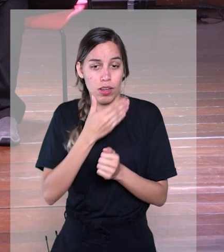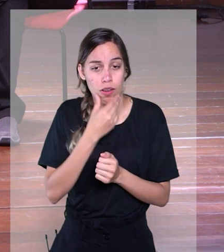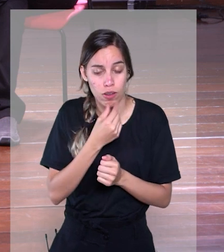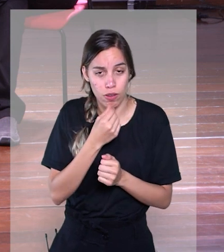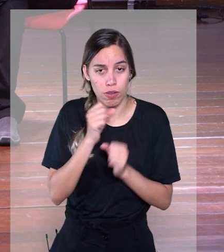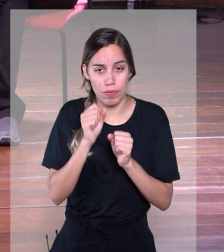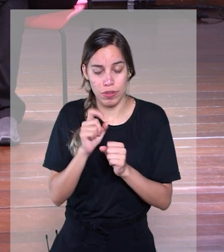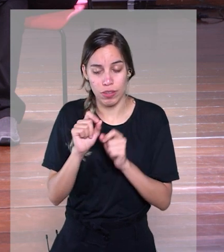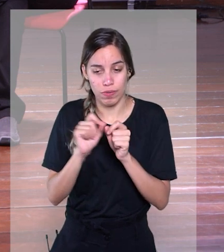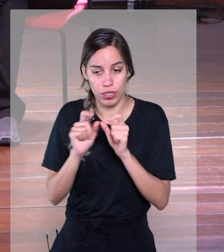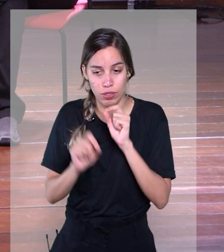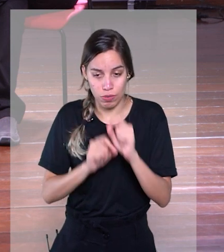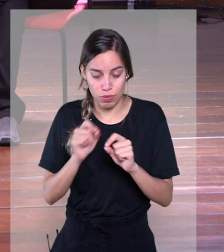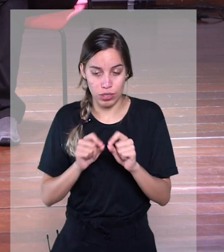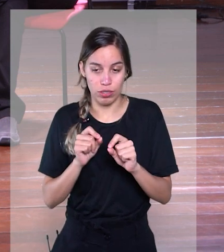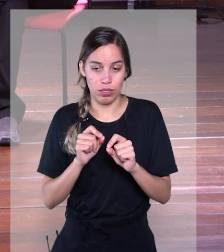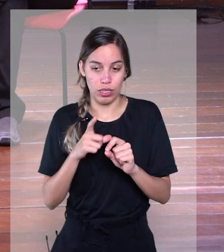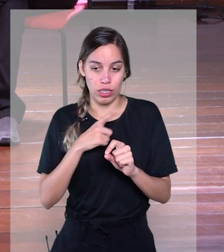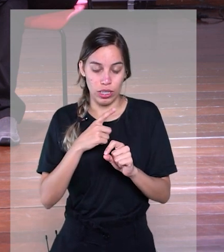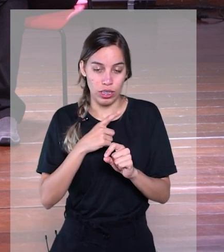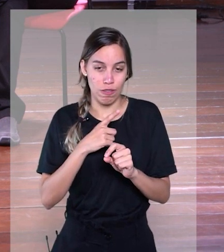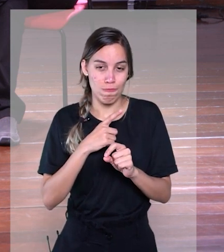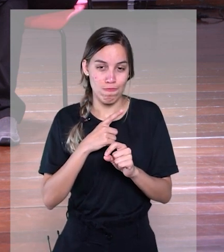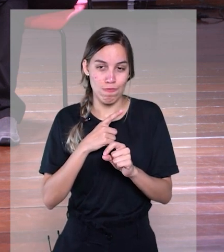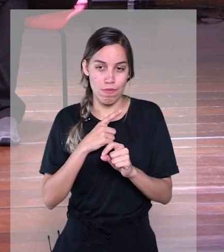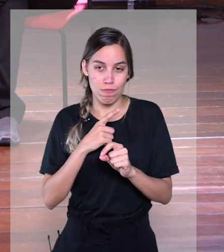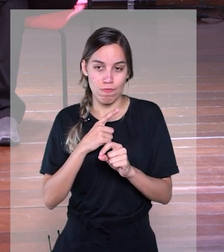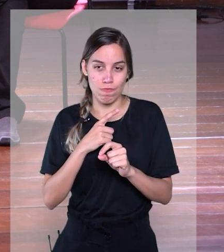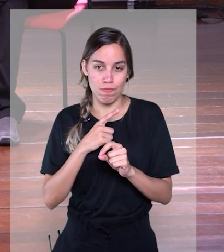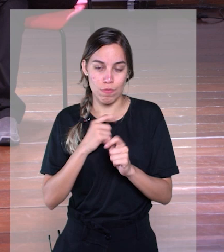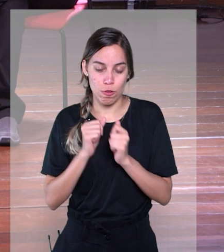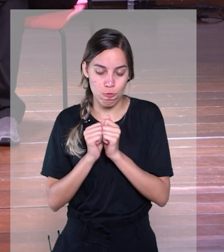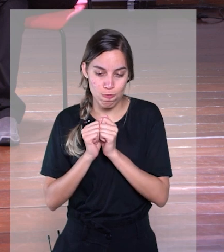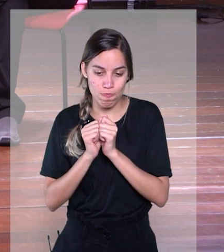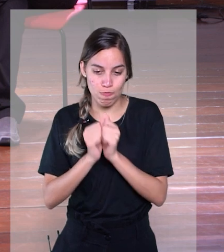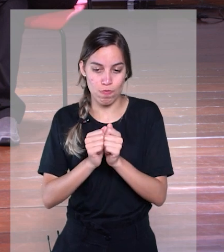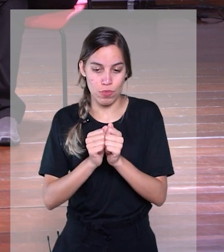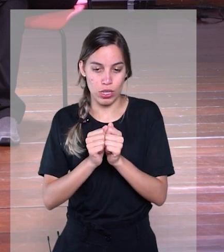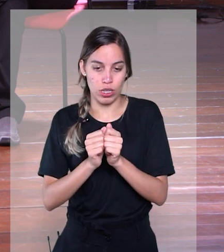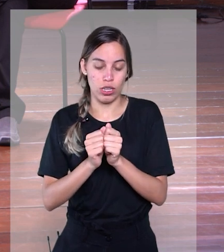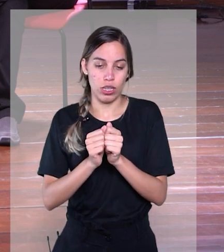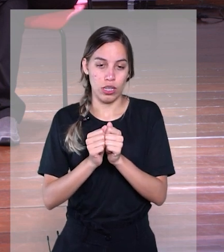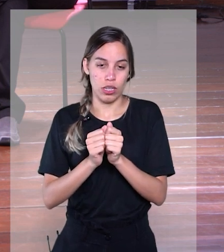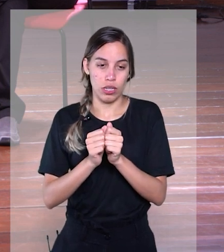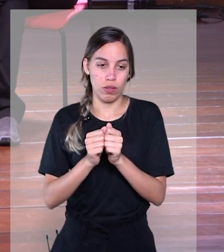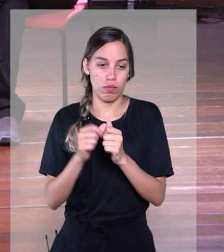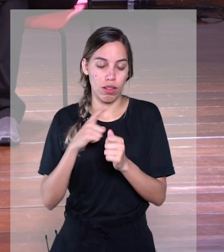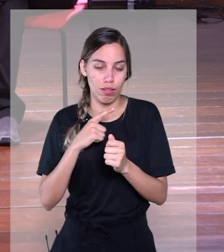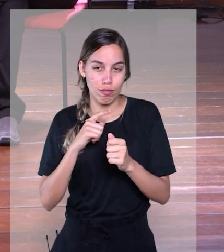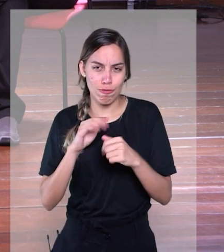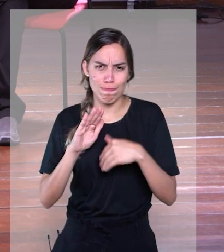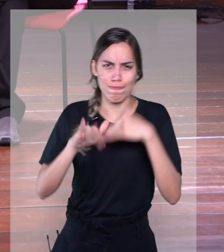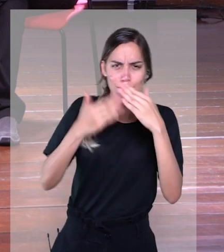pôde reestabelecer de uma forma atual e contemporânea esse vínculo,